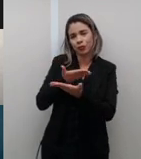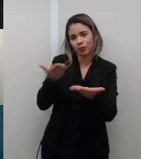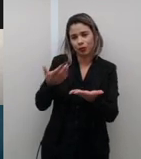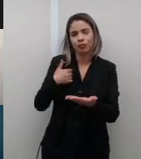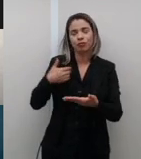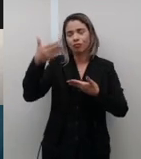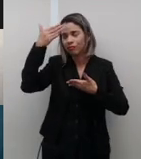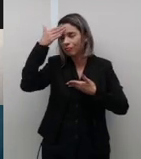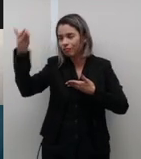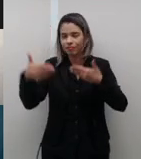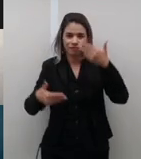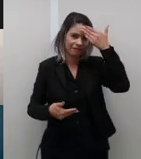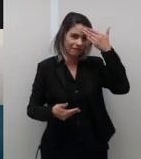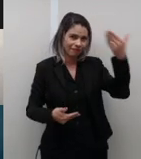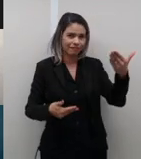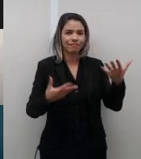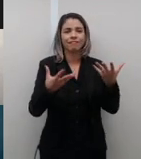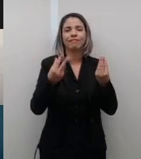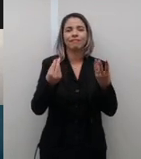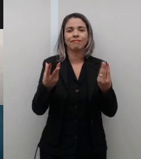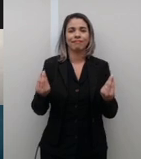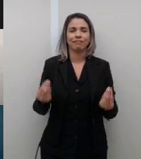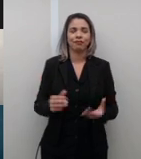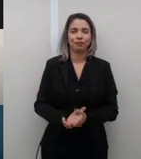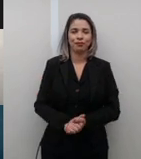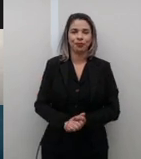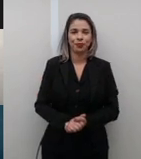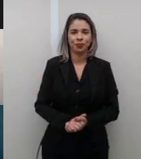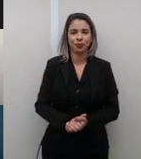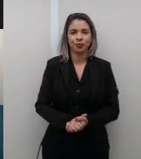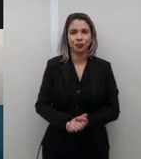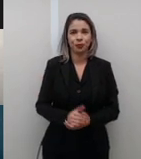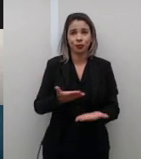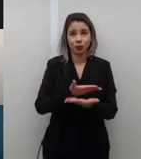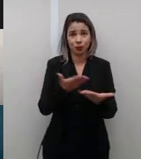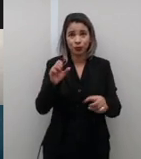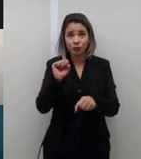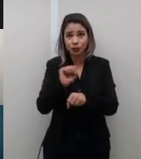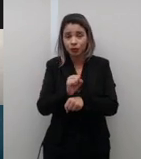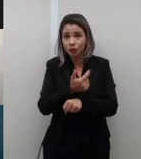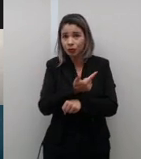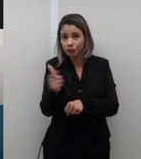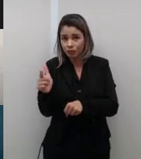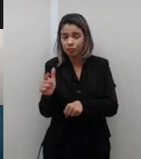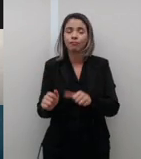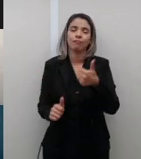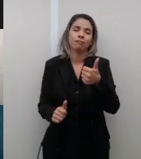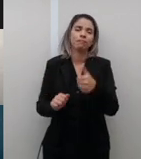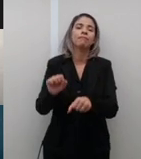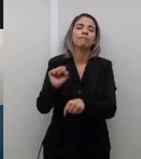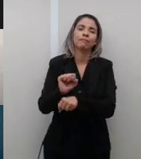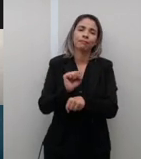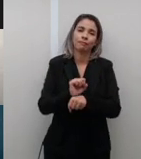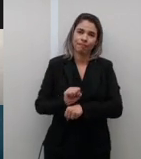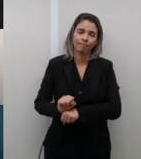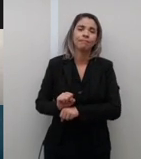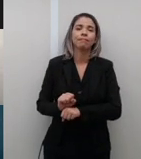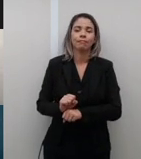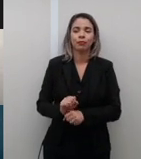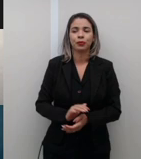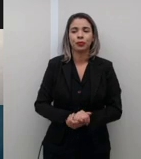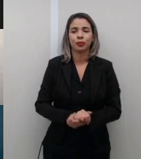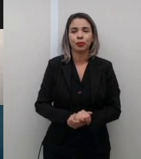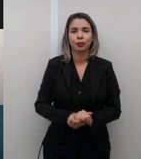ministro. Agradeço muito. Os demais, então, aguardam? Com certeza, presidente. Excelente. Perfeitamente.